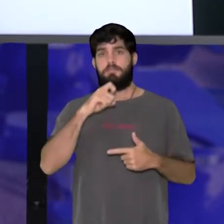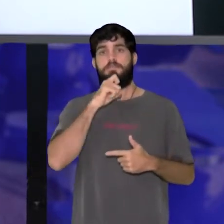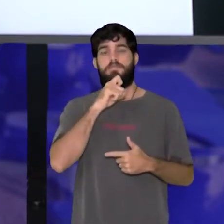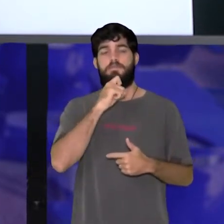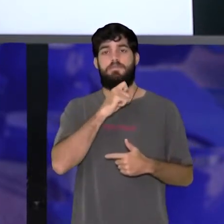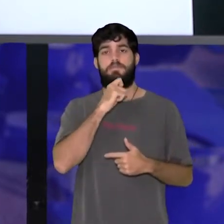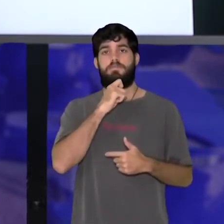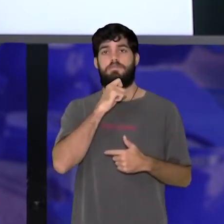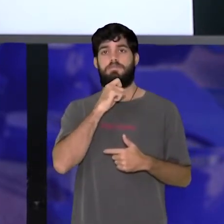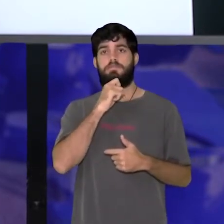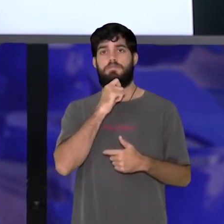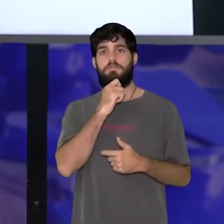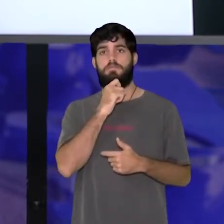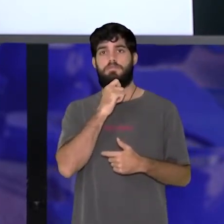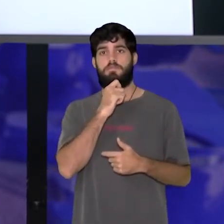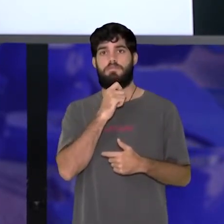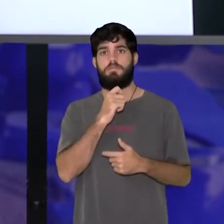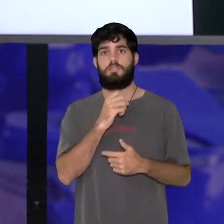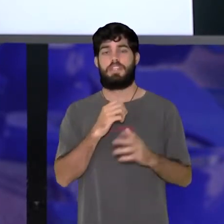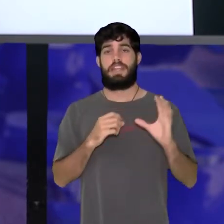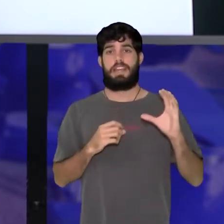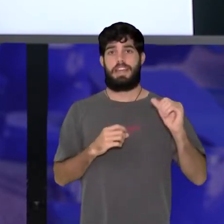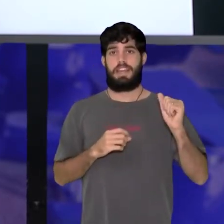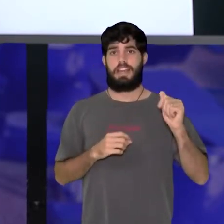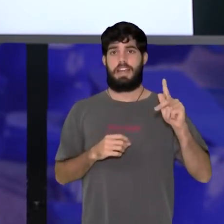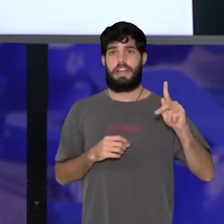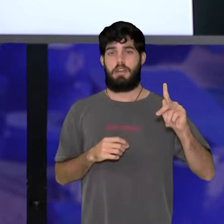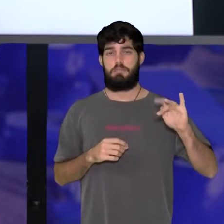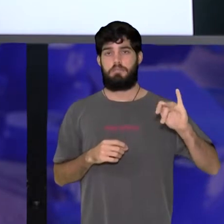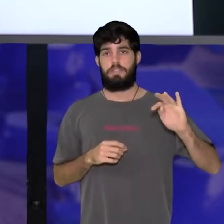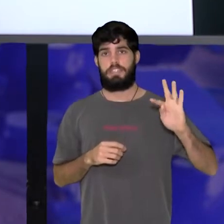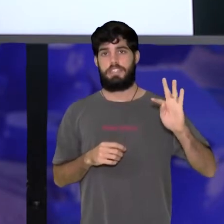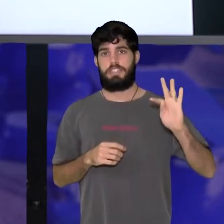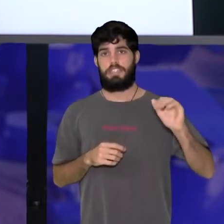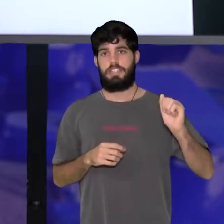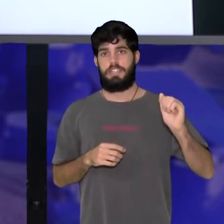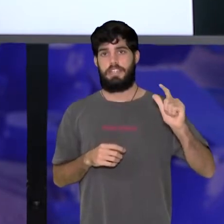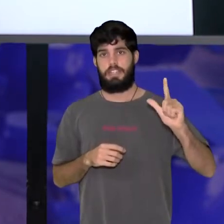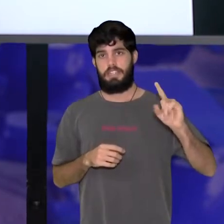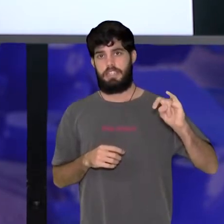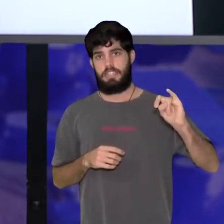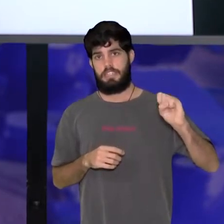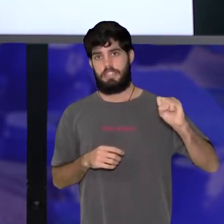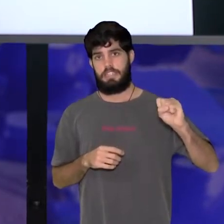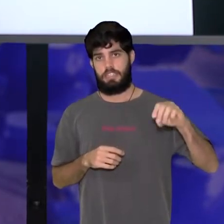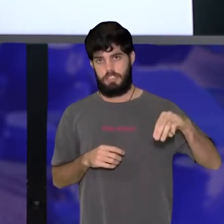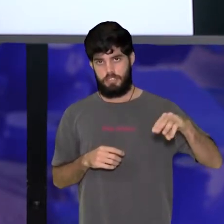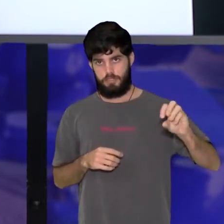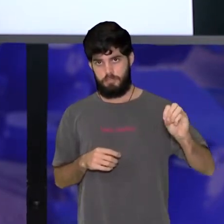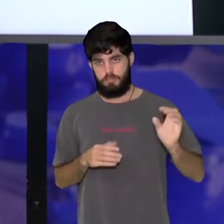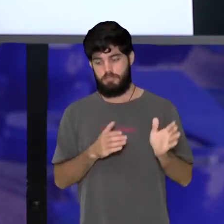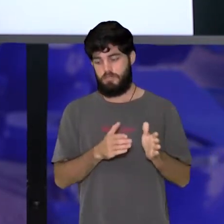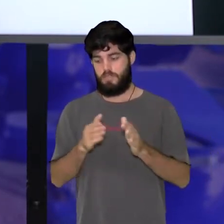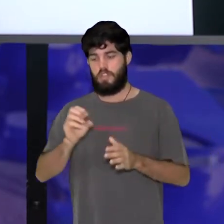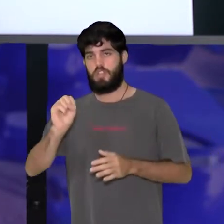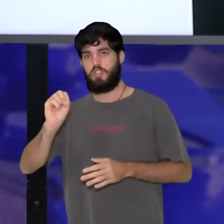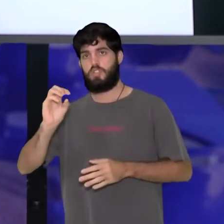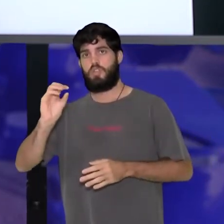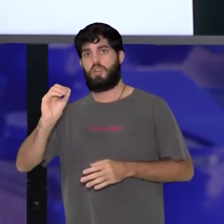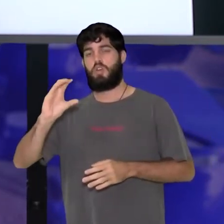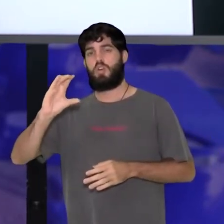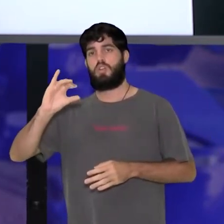guerra entre o capitalismo e o socialismo. É uma ordem bipolar,